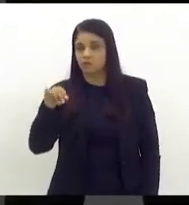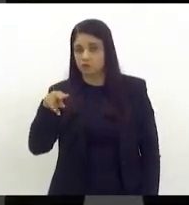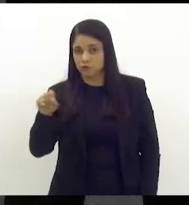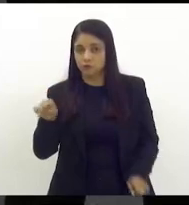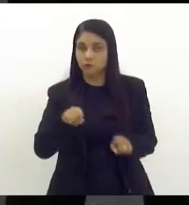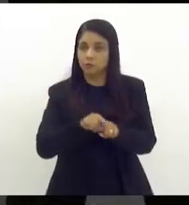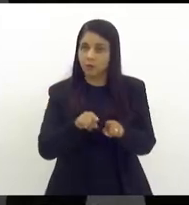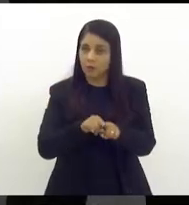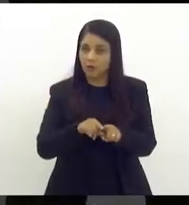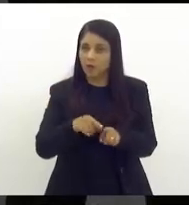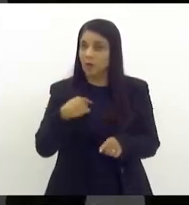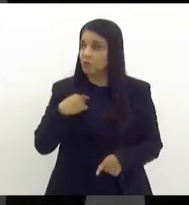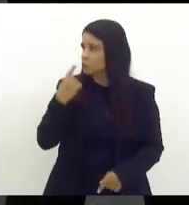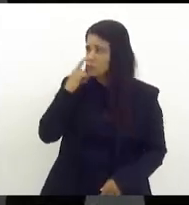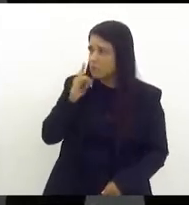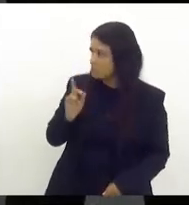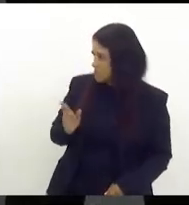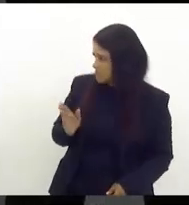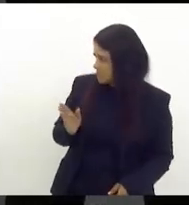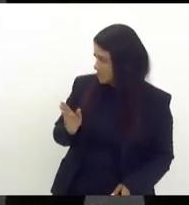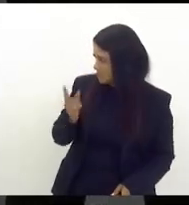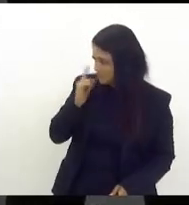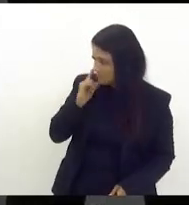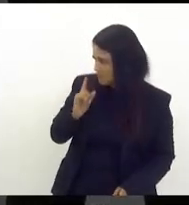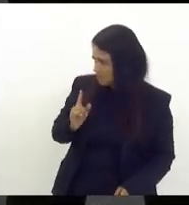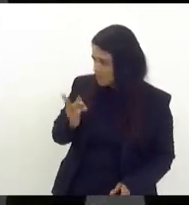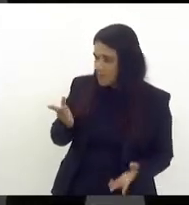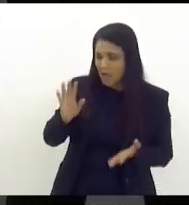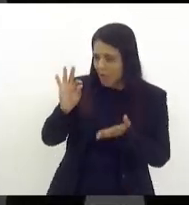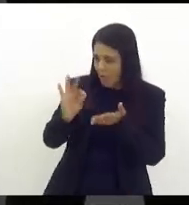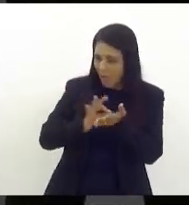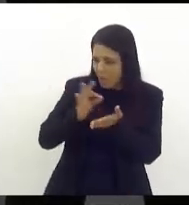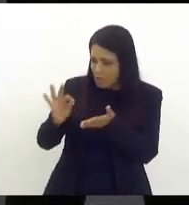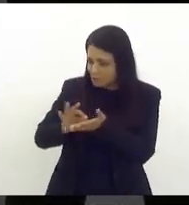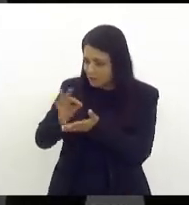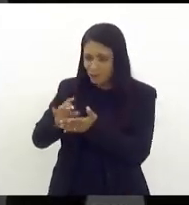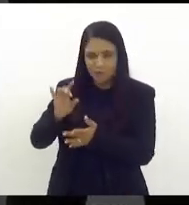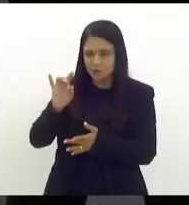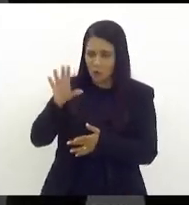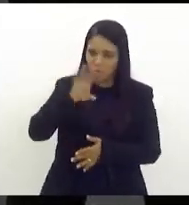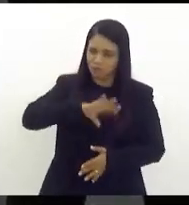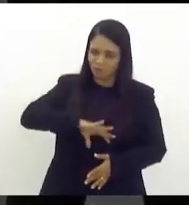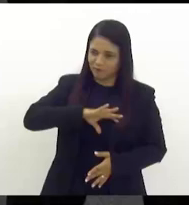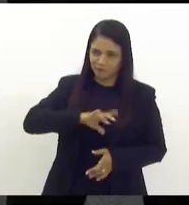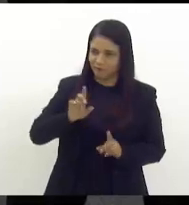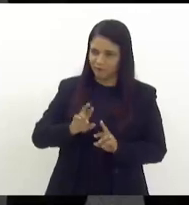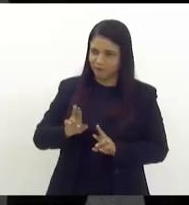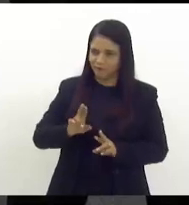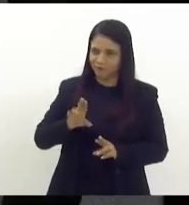não não sabia não só tá aberto a assinatura para os vascaínos